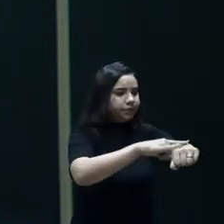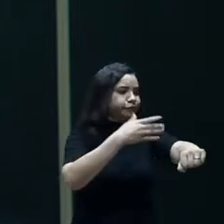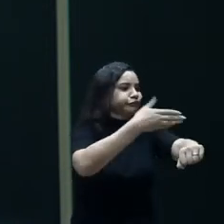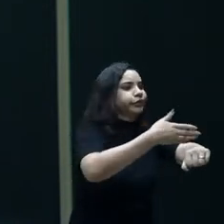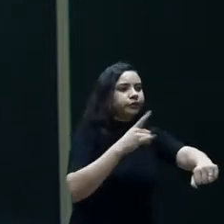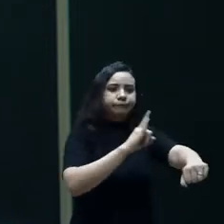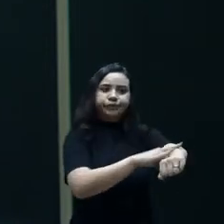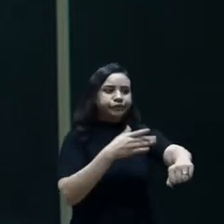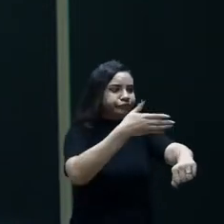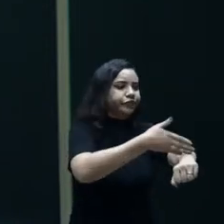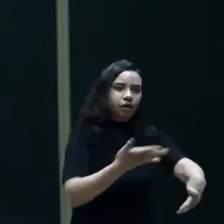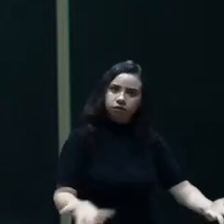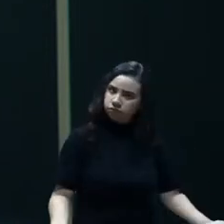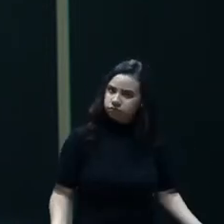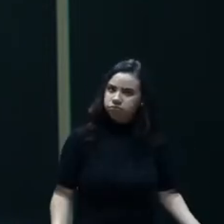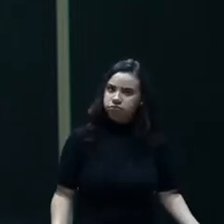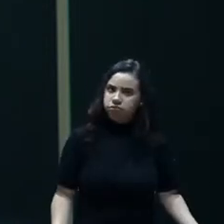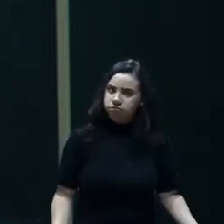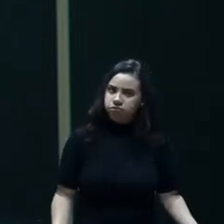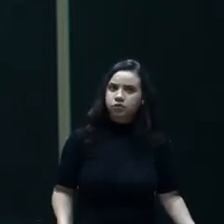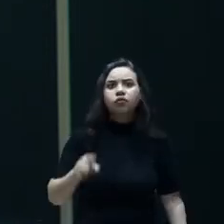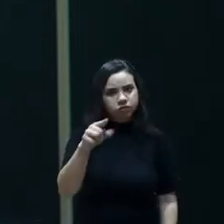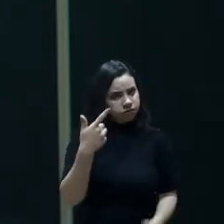tem problema. Você tem.